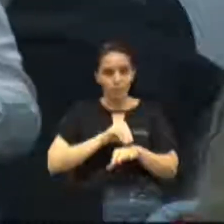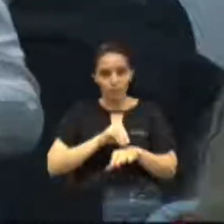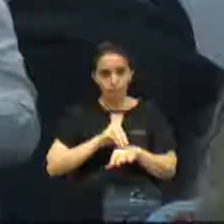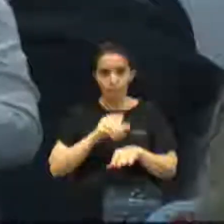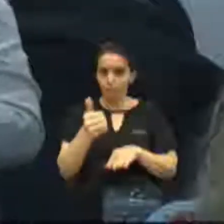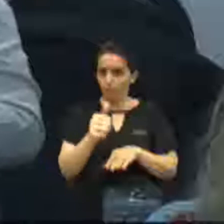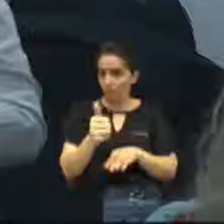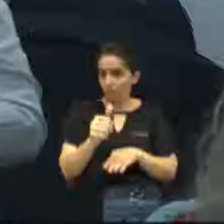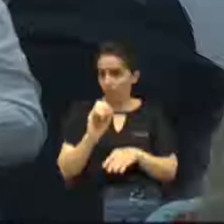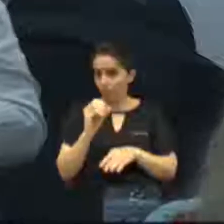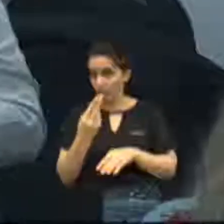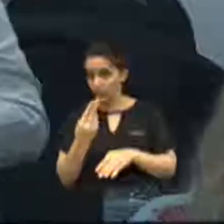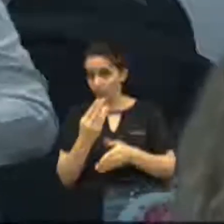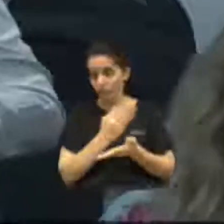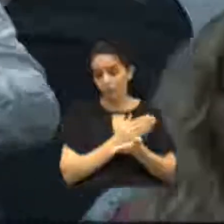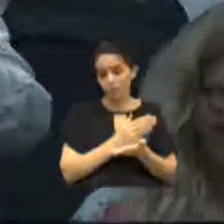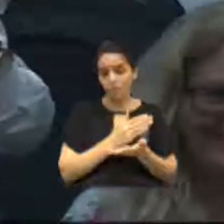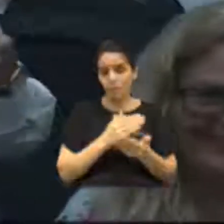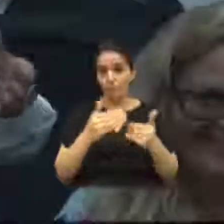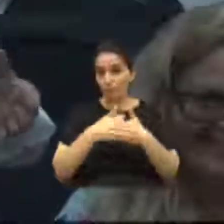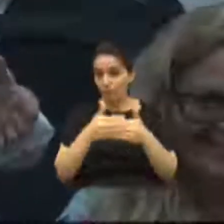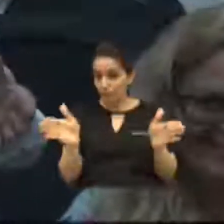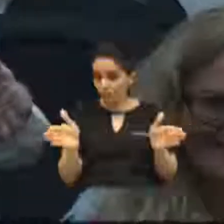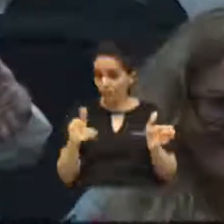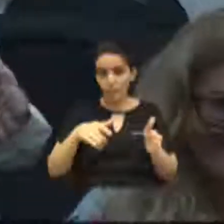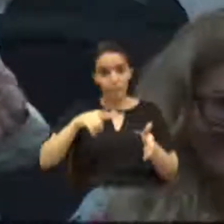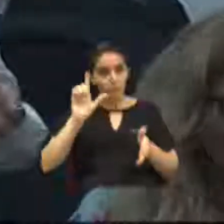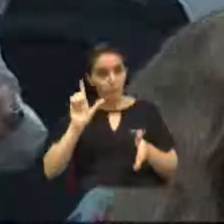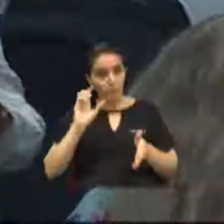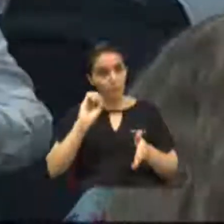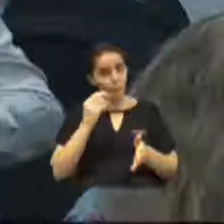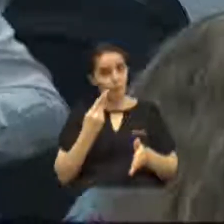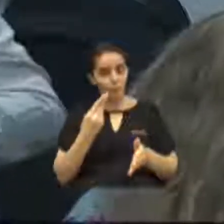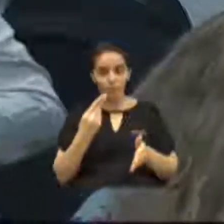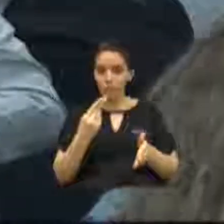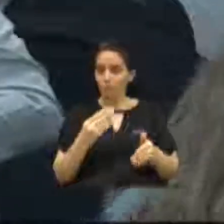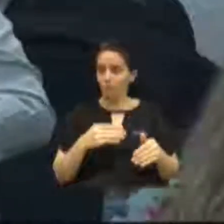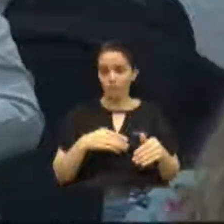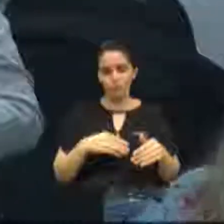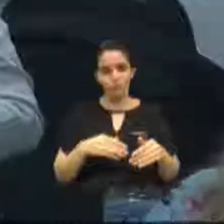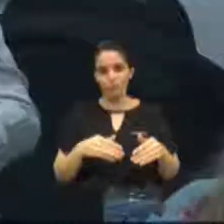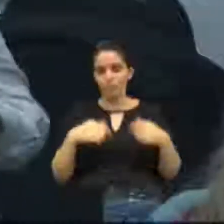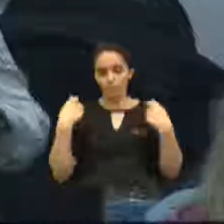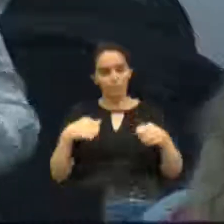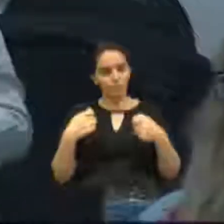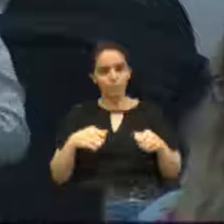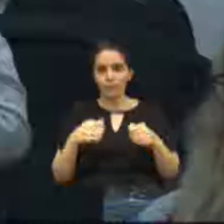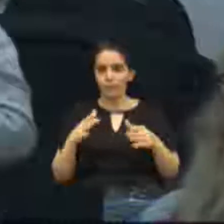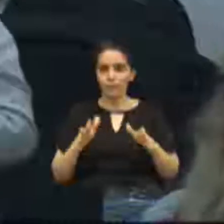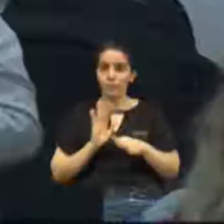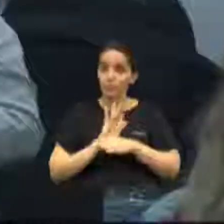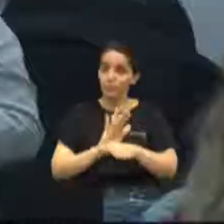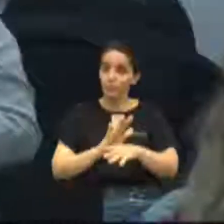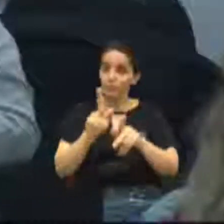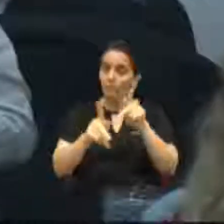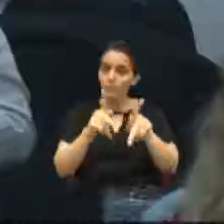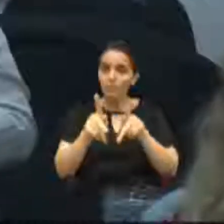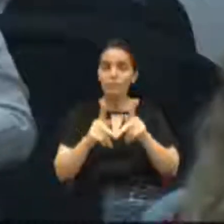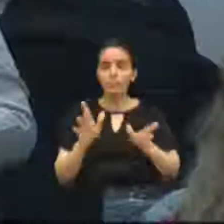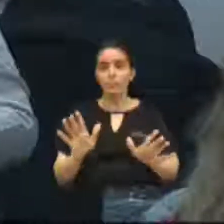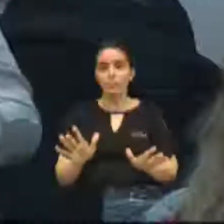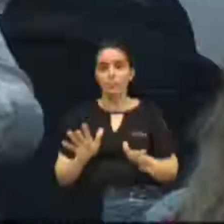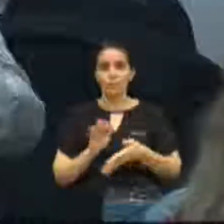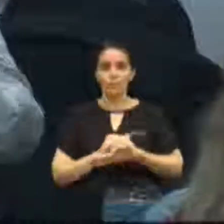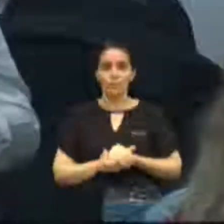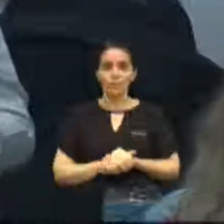funcionário, ou ele abre mais cedo, ou ele coloca mais caixas, enfim. Para a população, nós temos